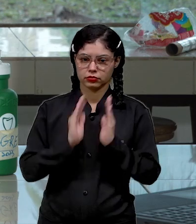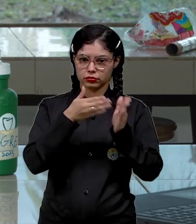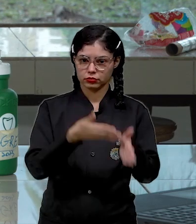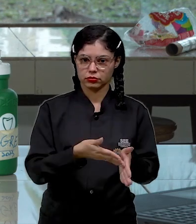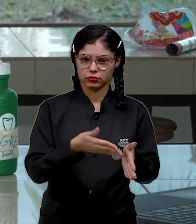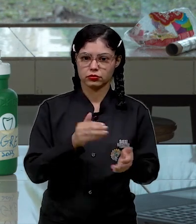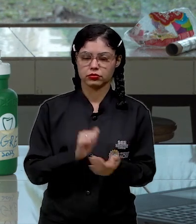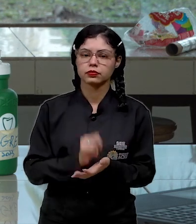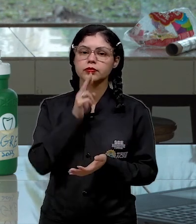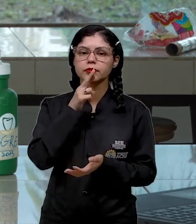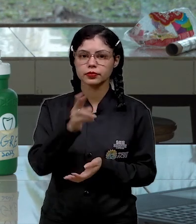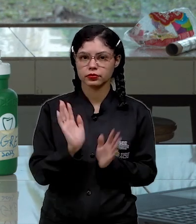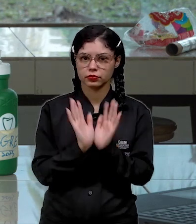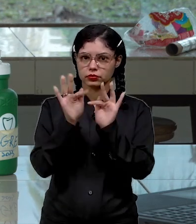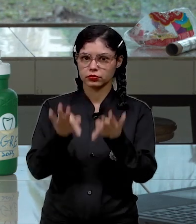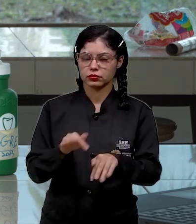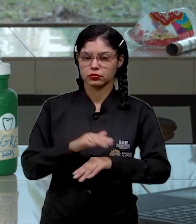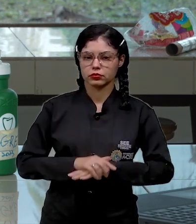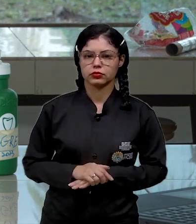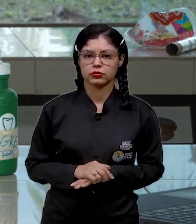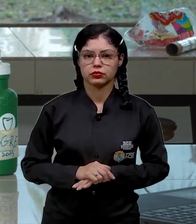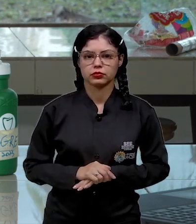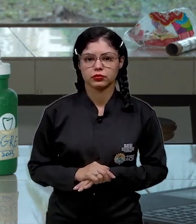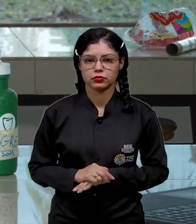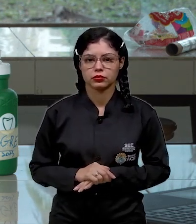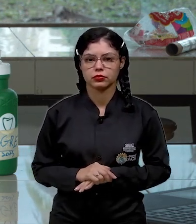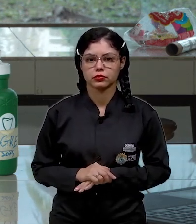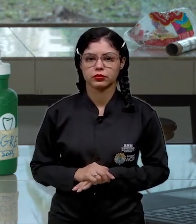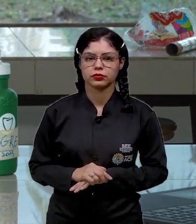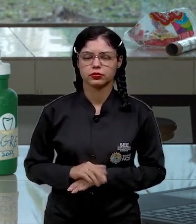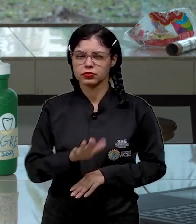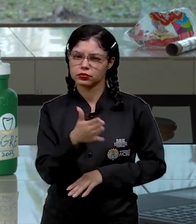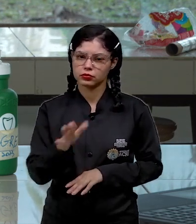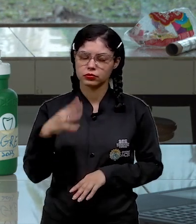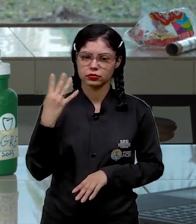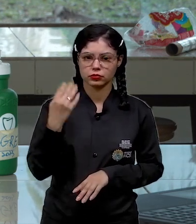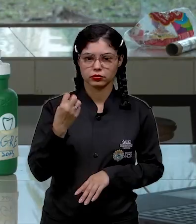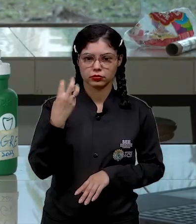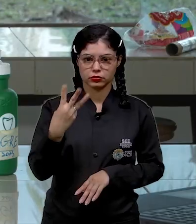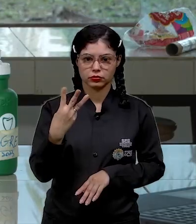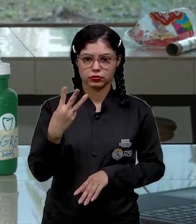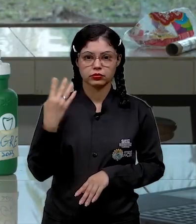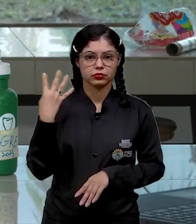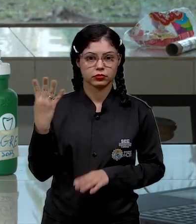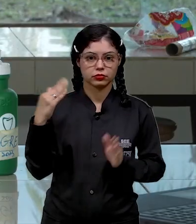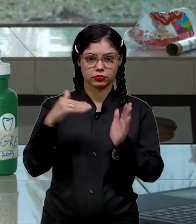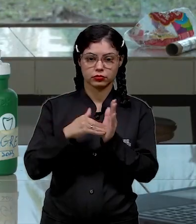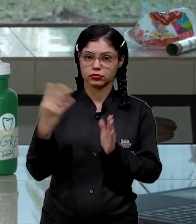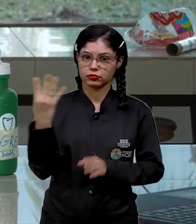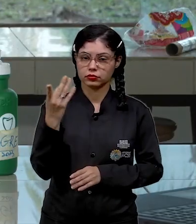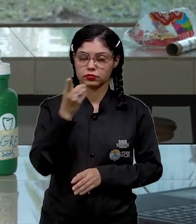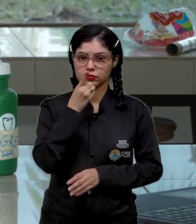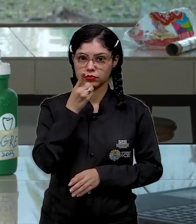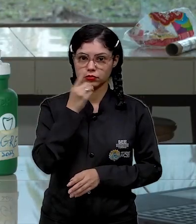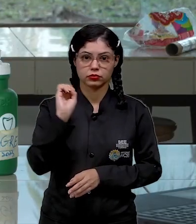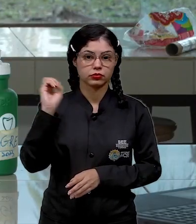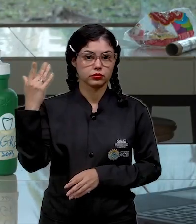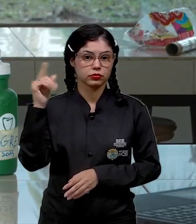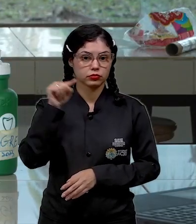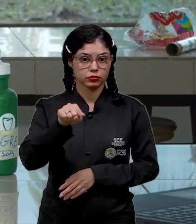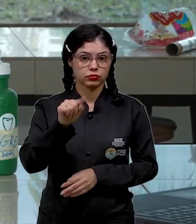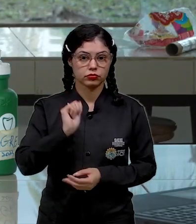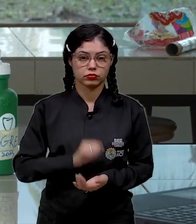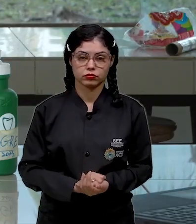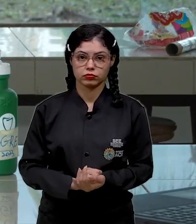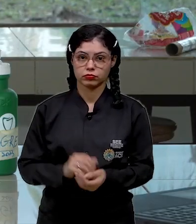nosso resultado final, que a gente gostaria, vai levar em torno ali de 3 a 4 dias. E olha o que aconteceu aqui com o